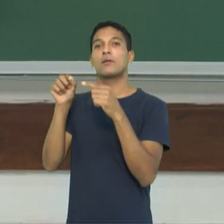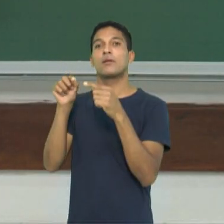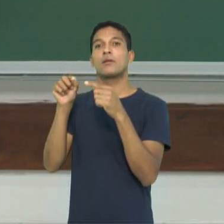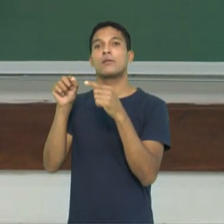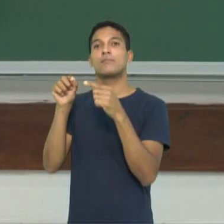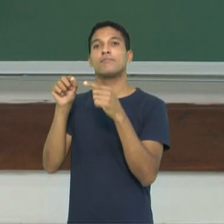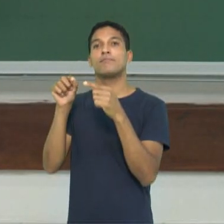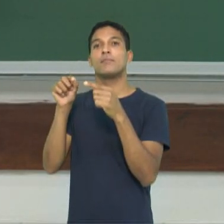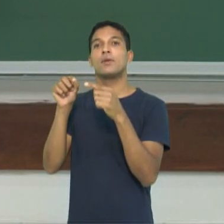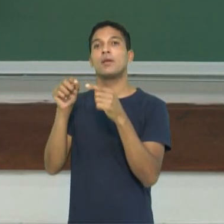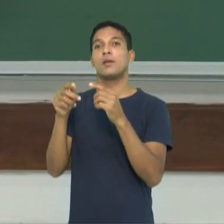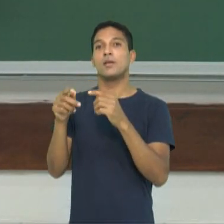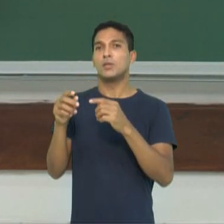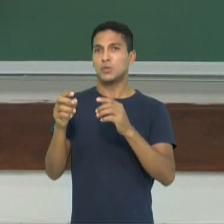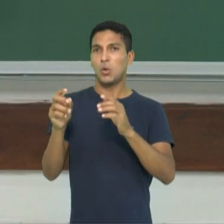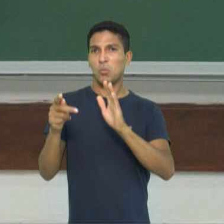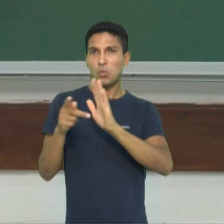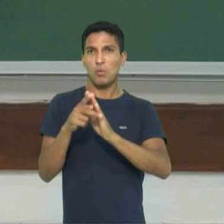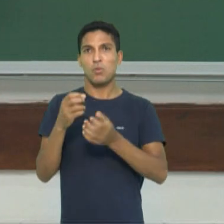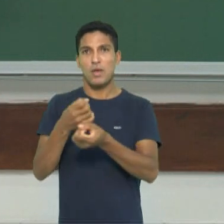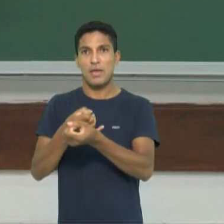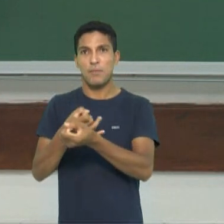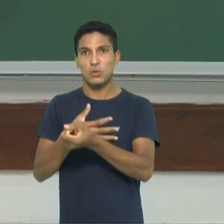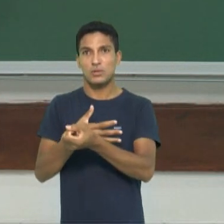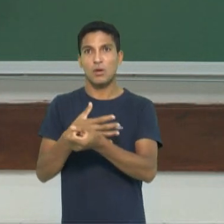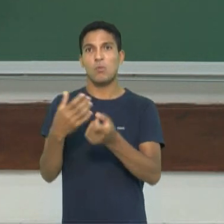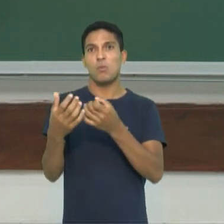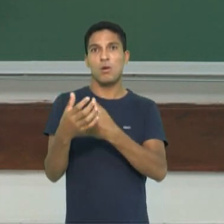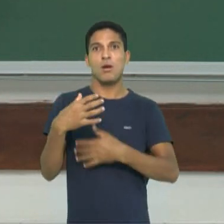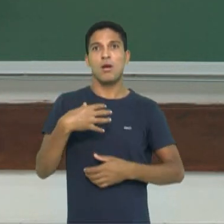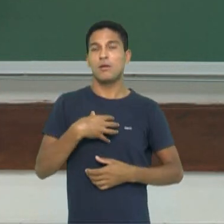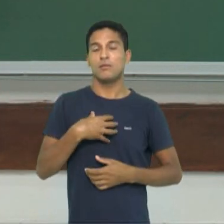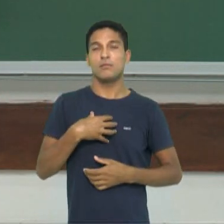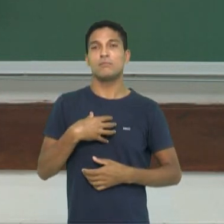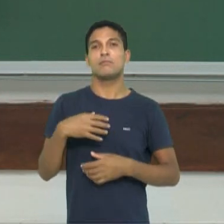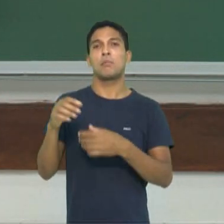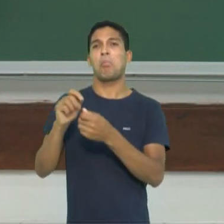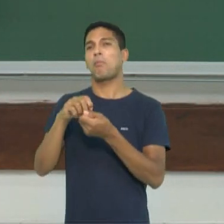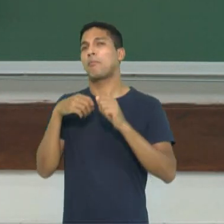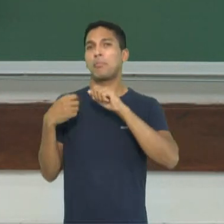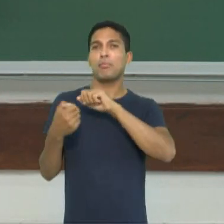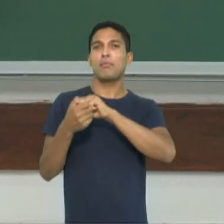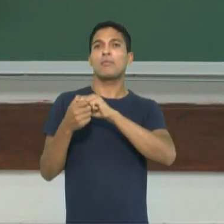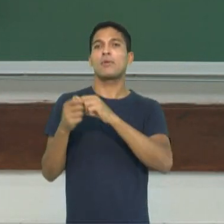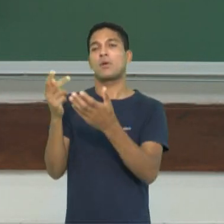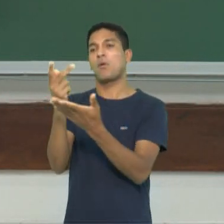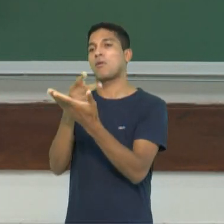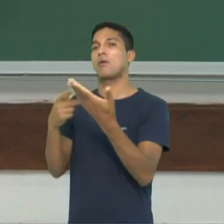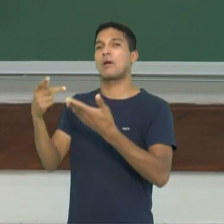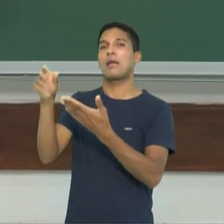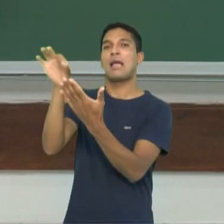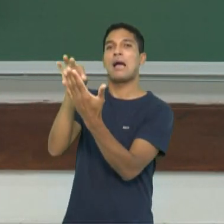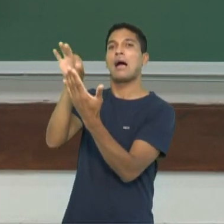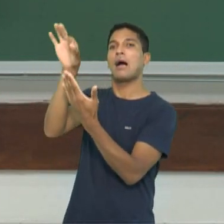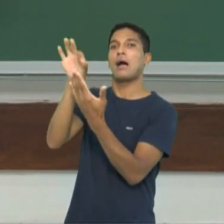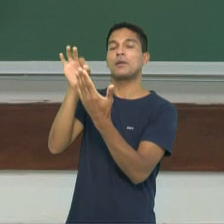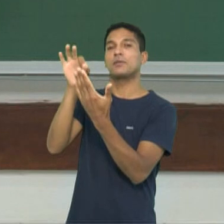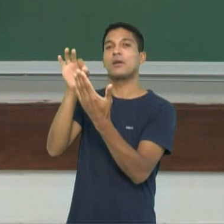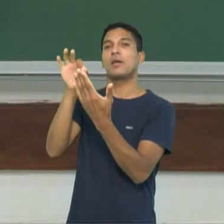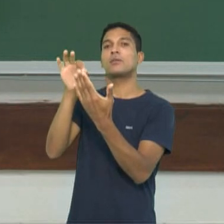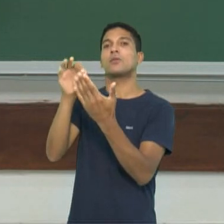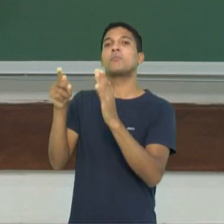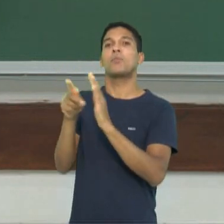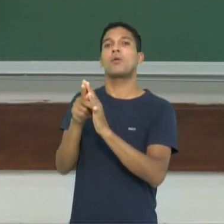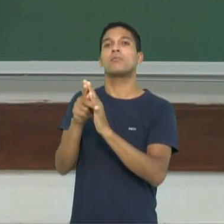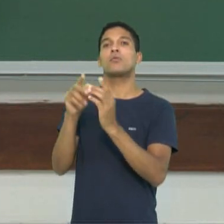Então, essa é uma das principais críticas, né, que Horkheimer e Adorno fazem em relação à sociedade contemporânea, no